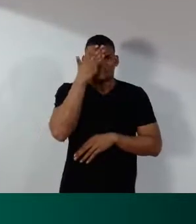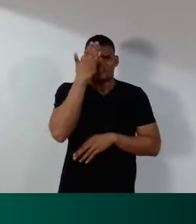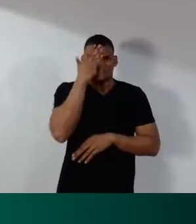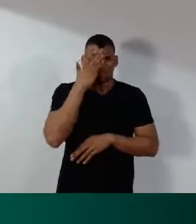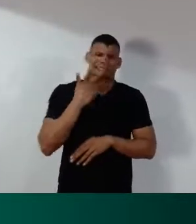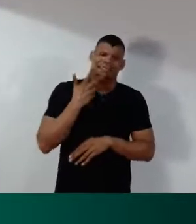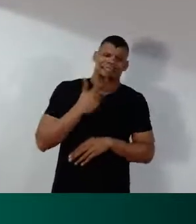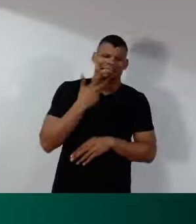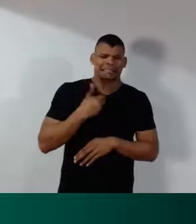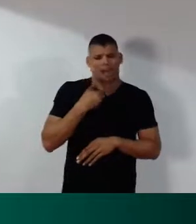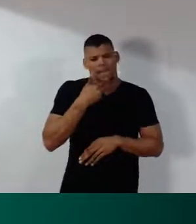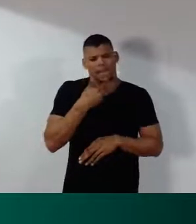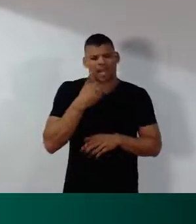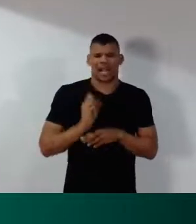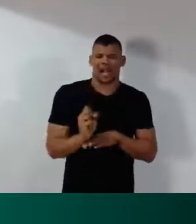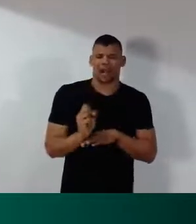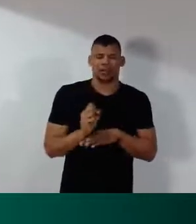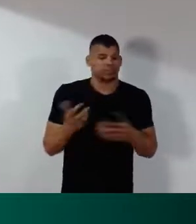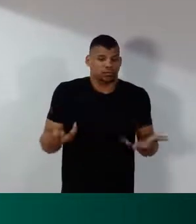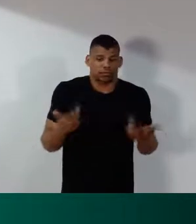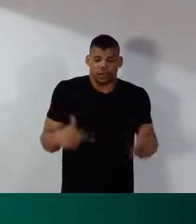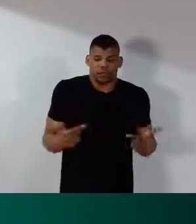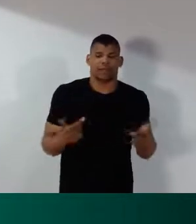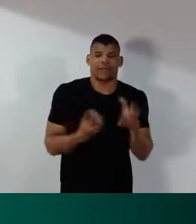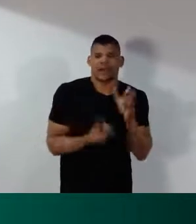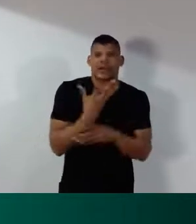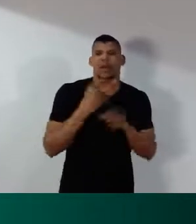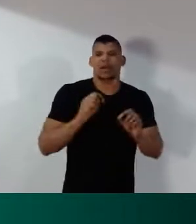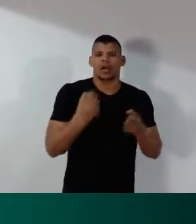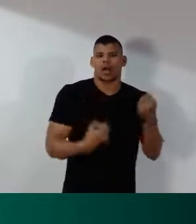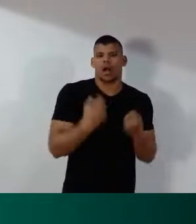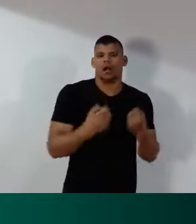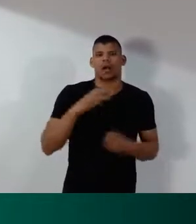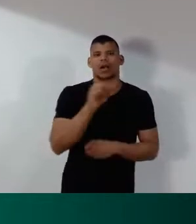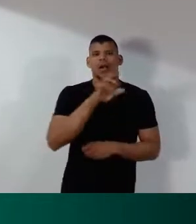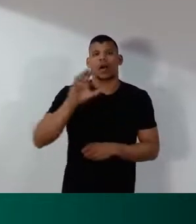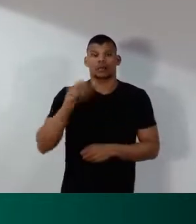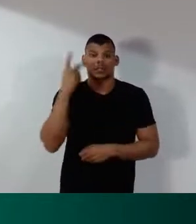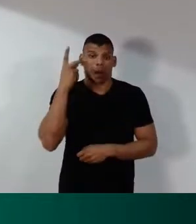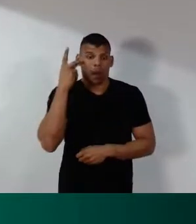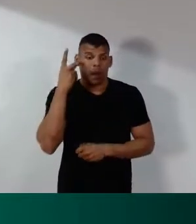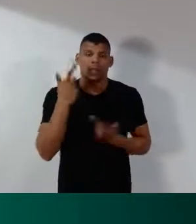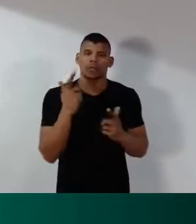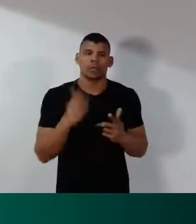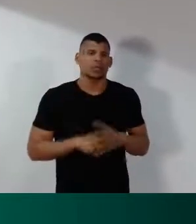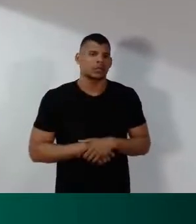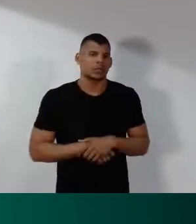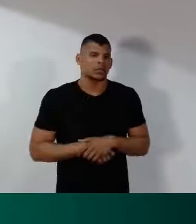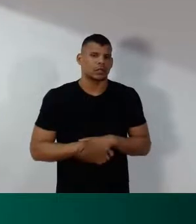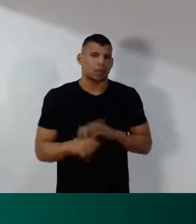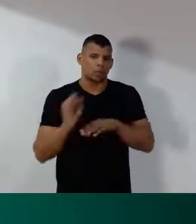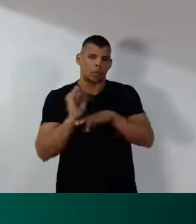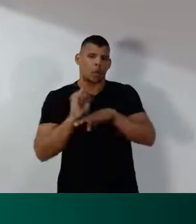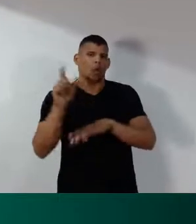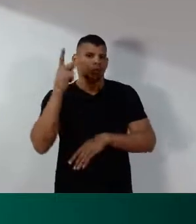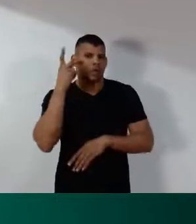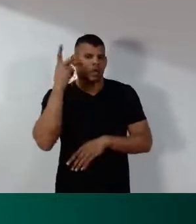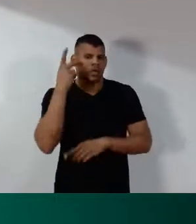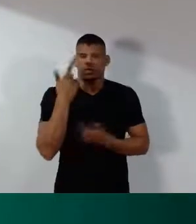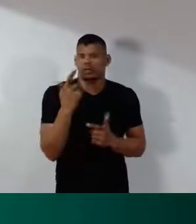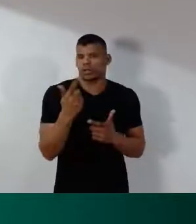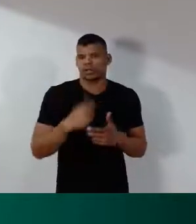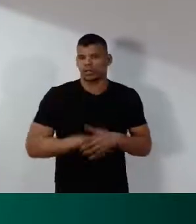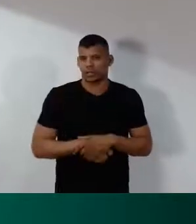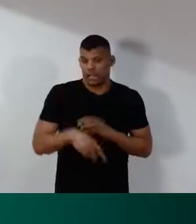no Ceará o pessoal não tá pedindo o carro vamos botar a moto lá só tem moto aqui não tem São Paulo galera eu vou pedir o Uber em São Paulo não tem o